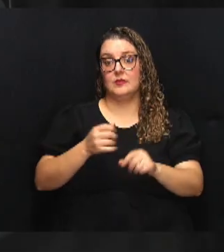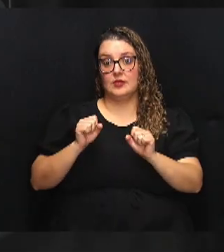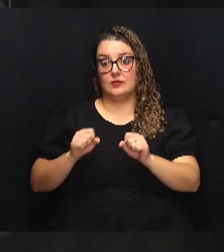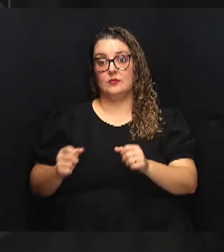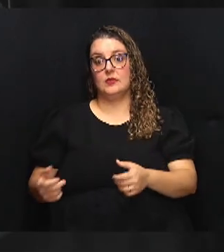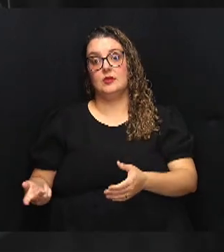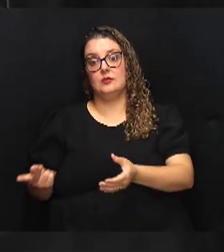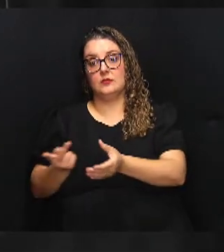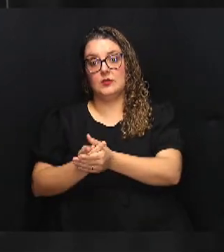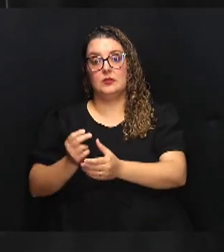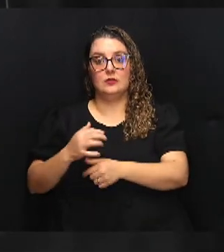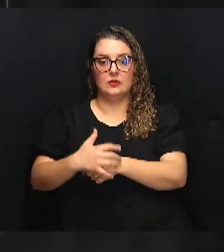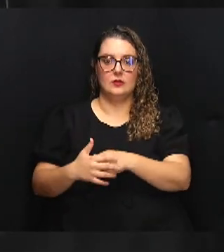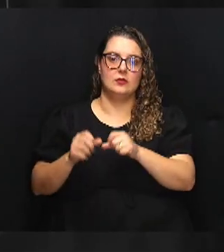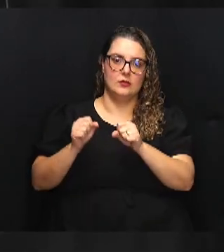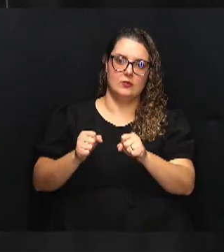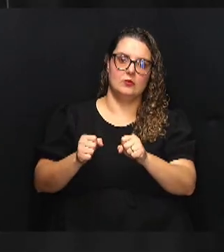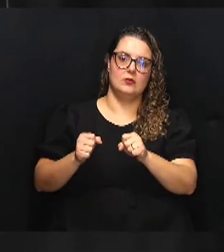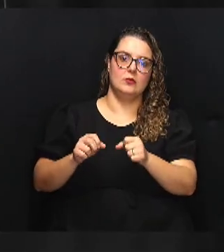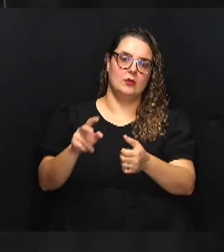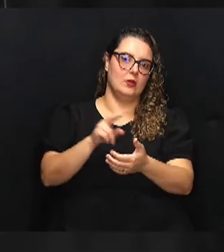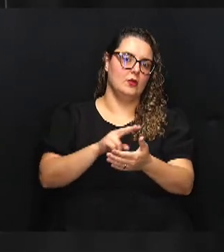digital esse documento e que possa ser lido